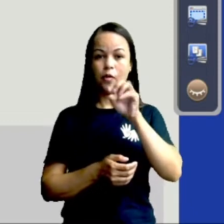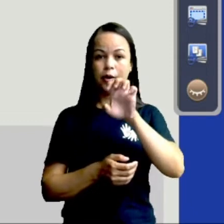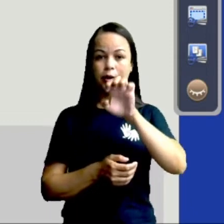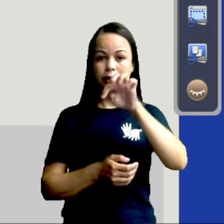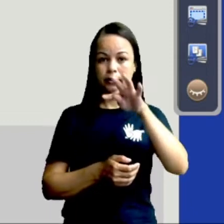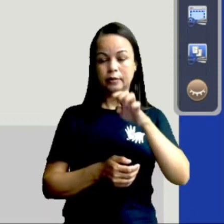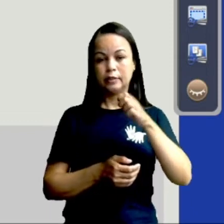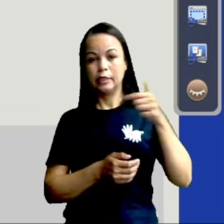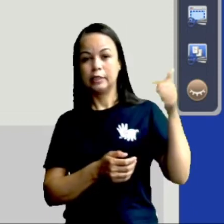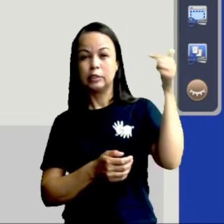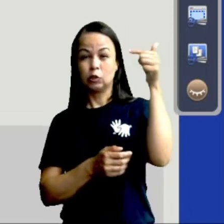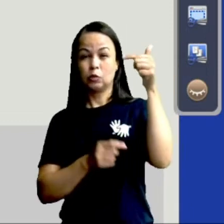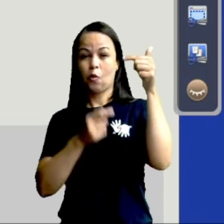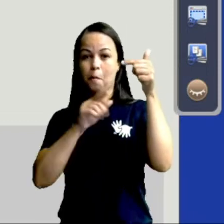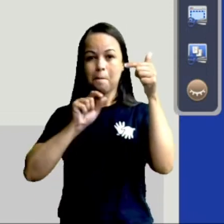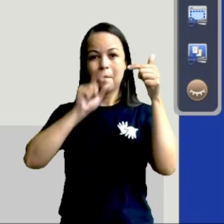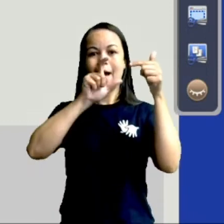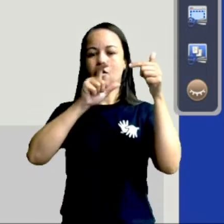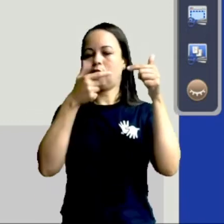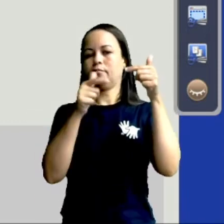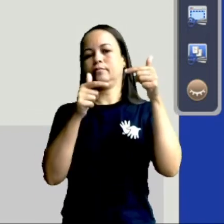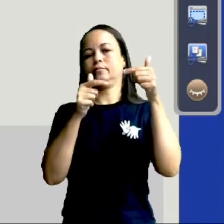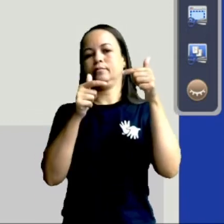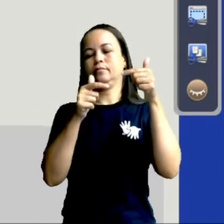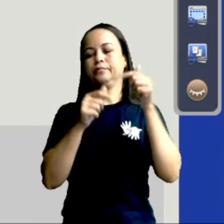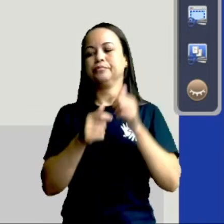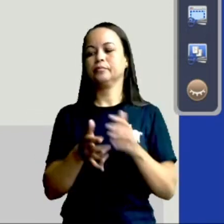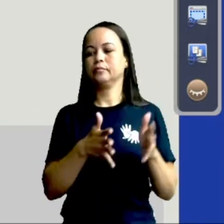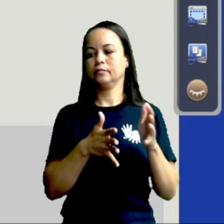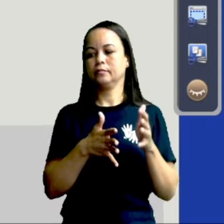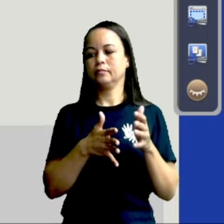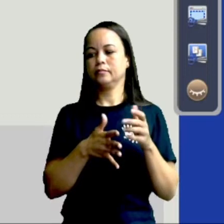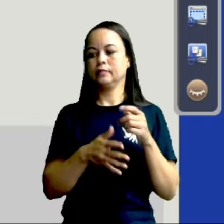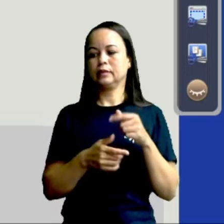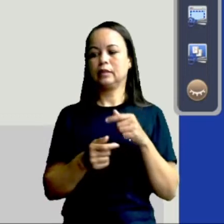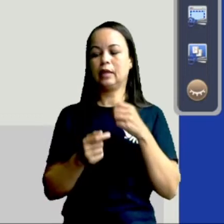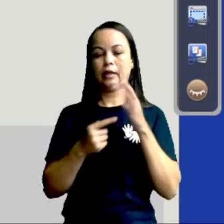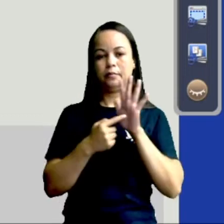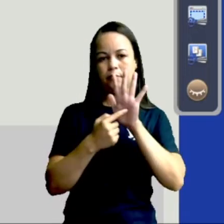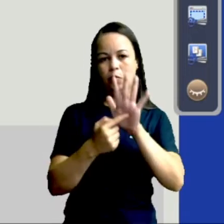equação. Então, em geral, uma equação de segundo grau, ela é